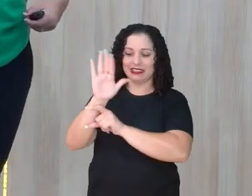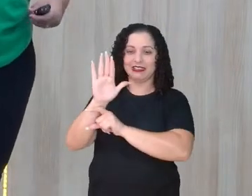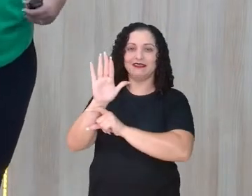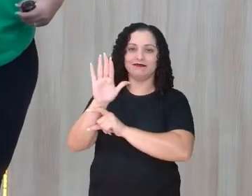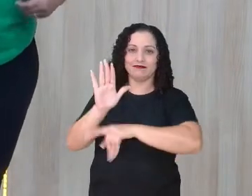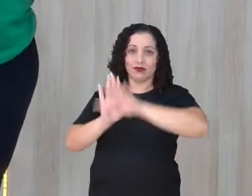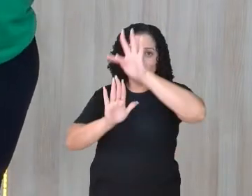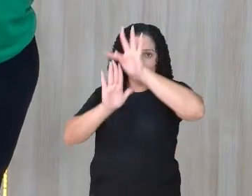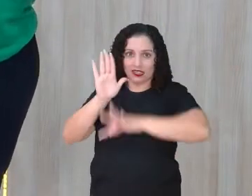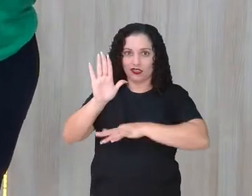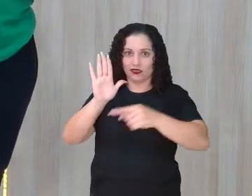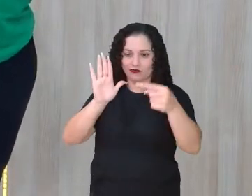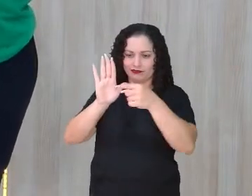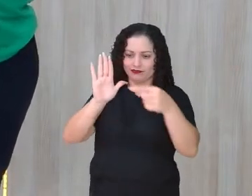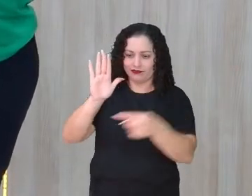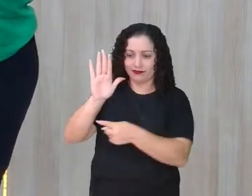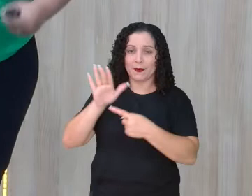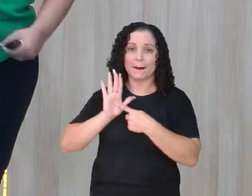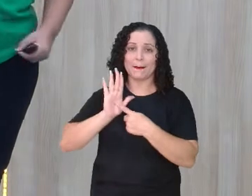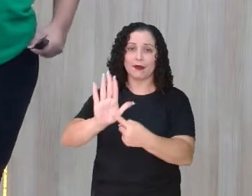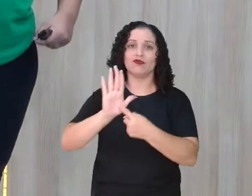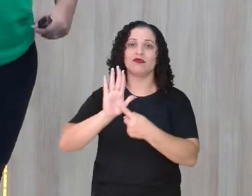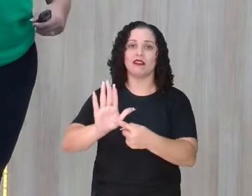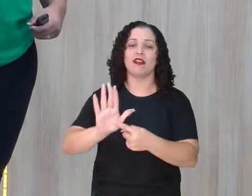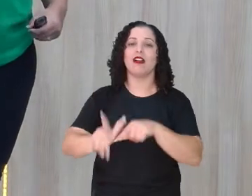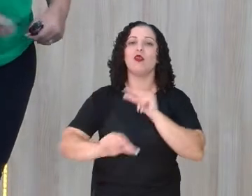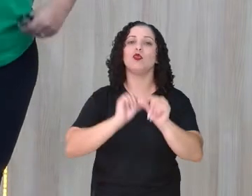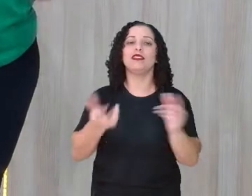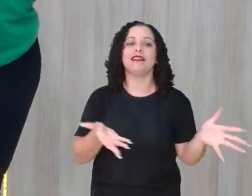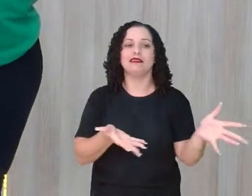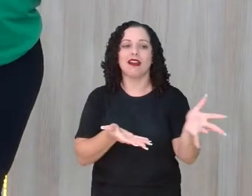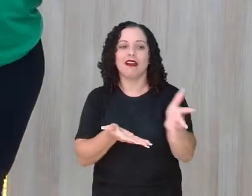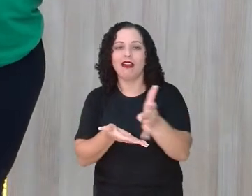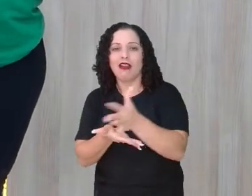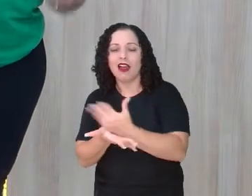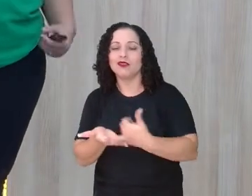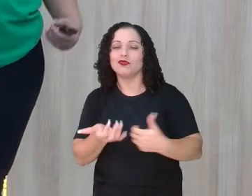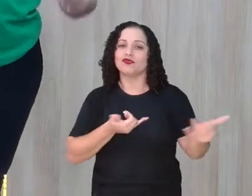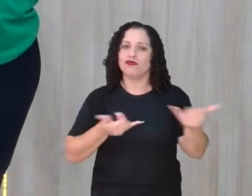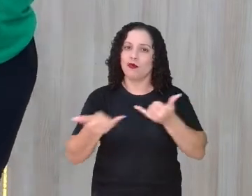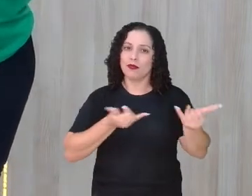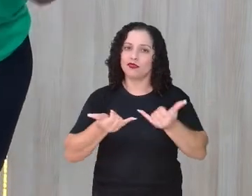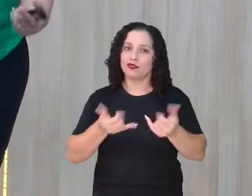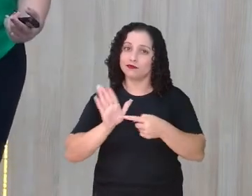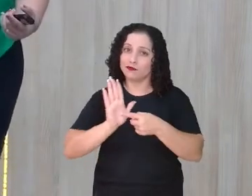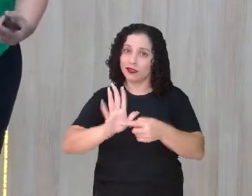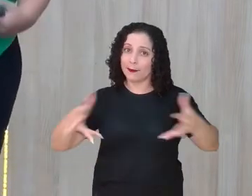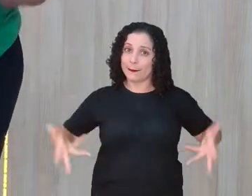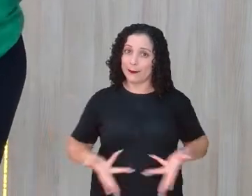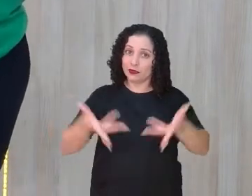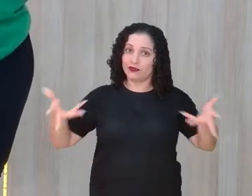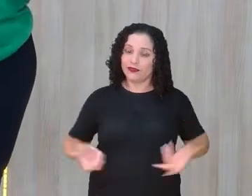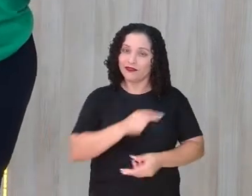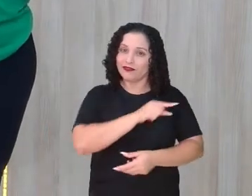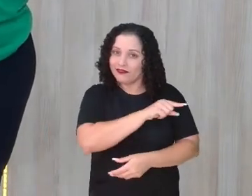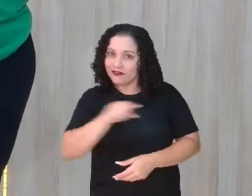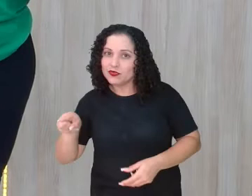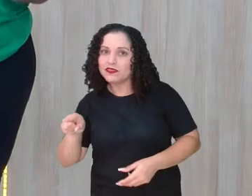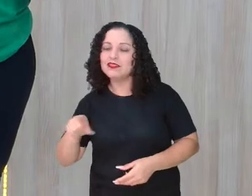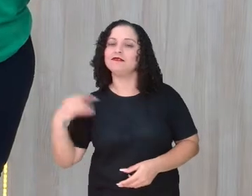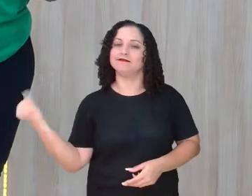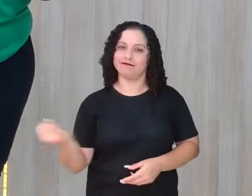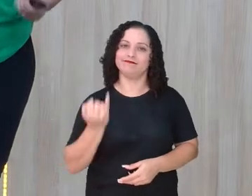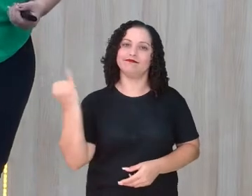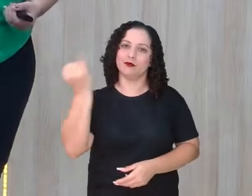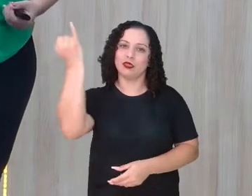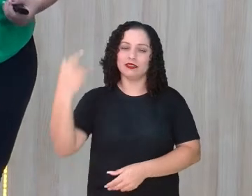do texto, a prefeitura mostrou aí alguns dados para convencer você que está lendo da